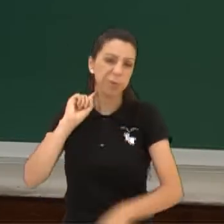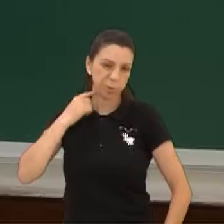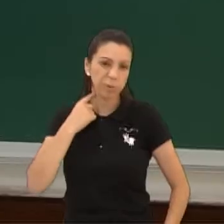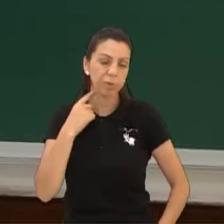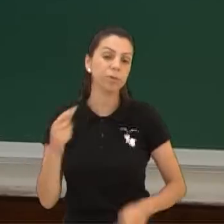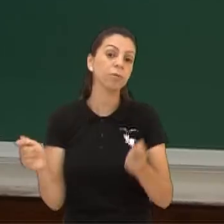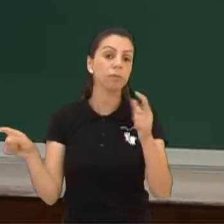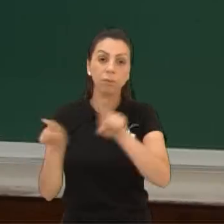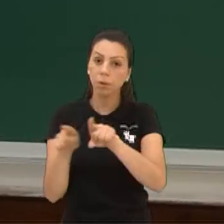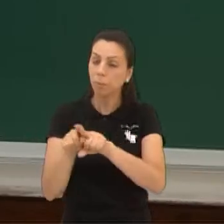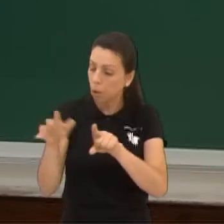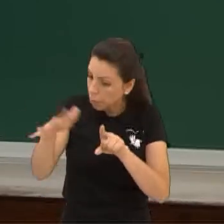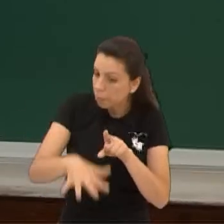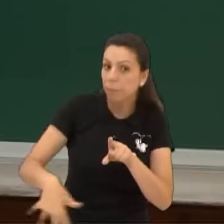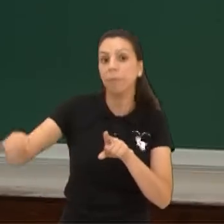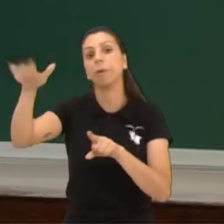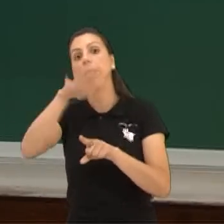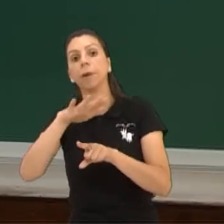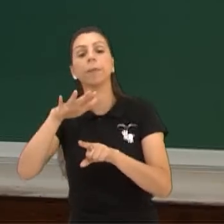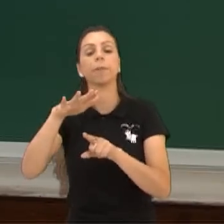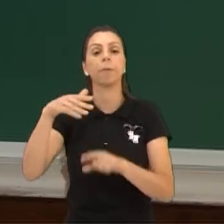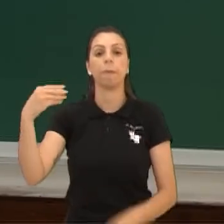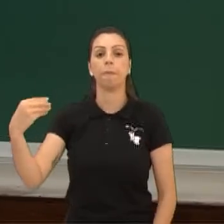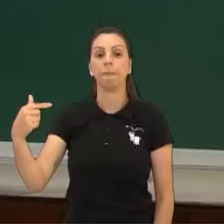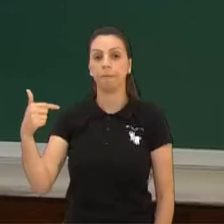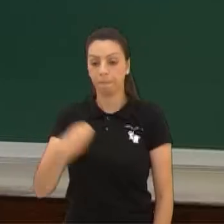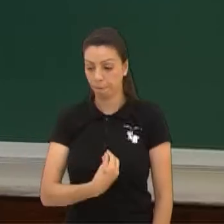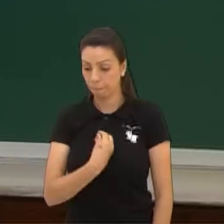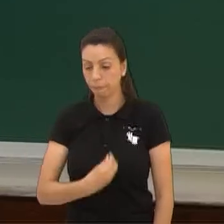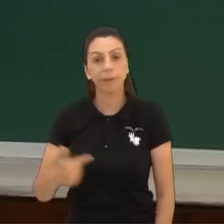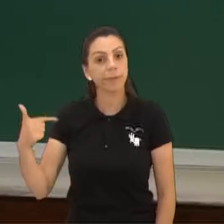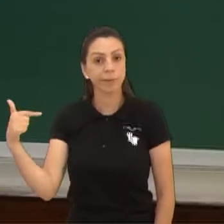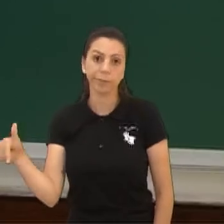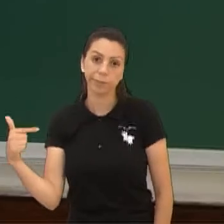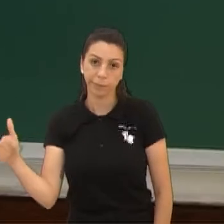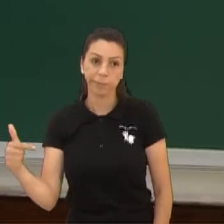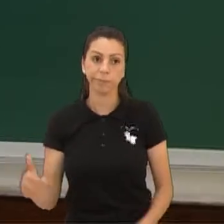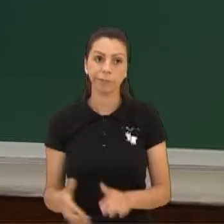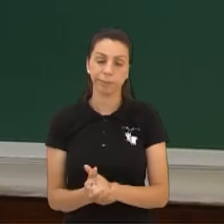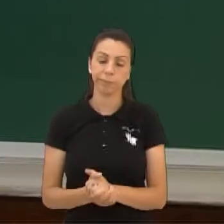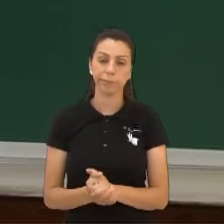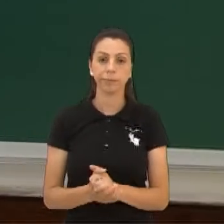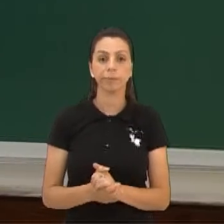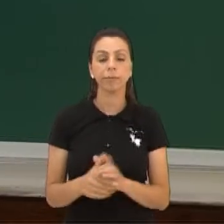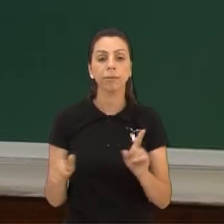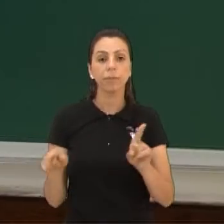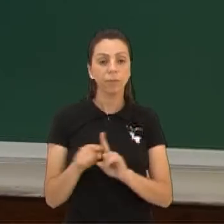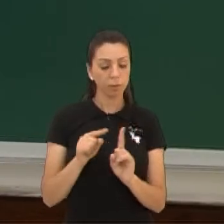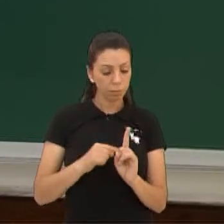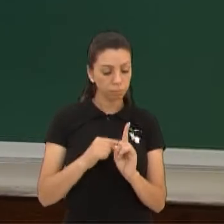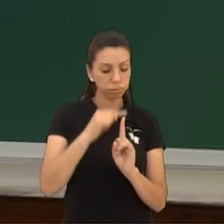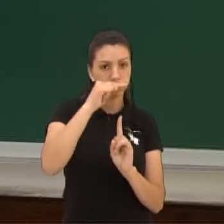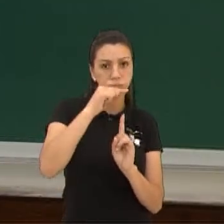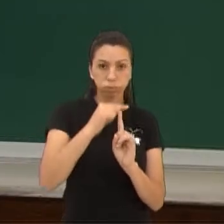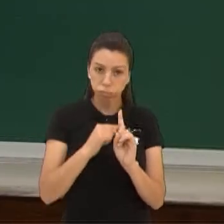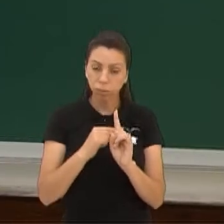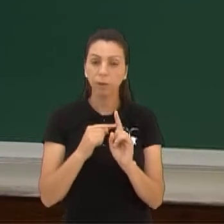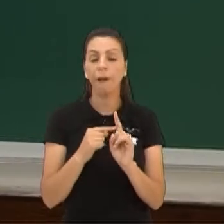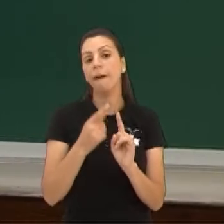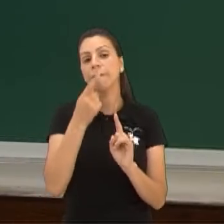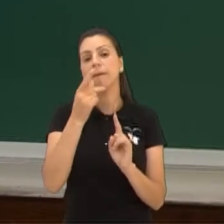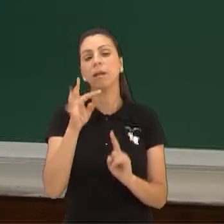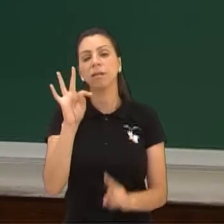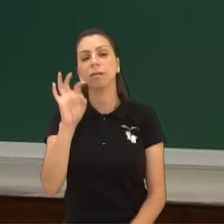representa um meio abiótico, né? É o fator químico. A temperatura, gente, lembra quando a gente fala sempre